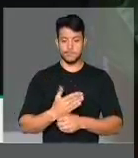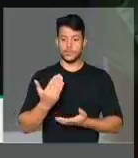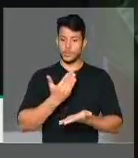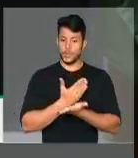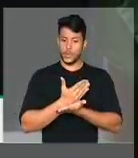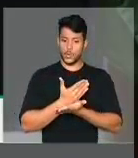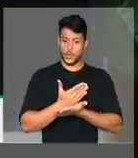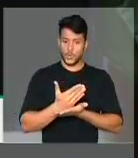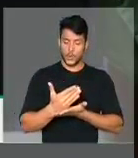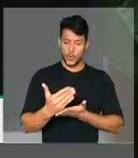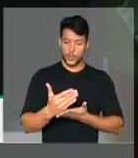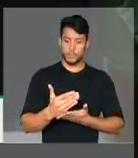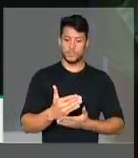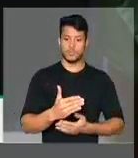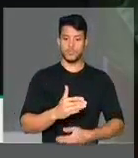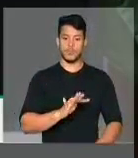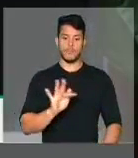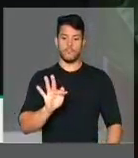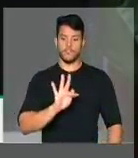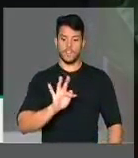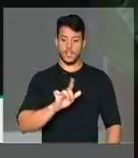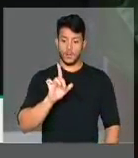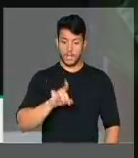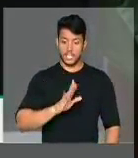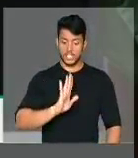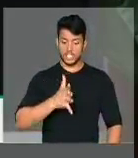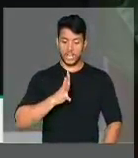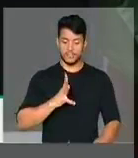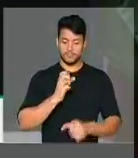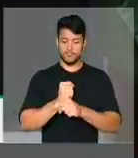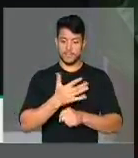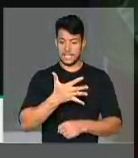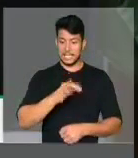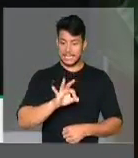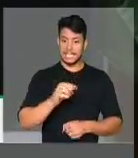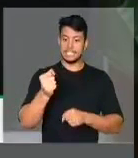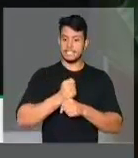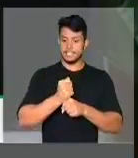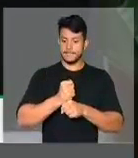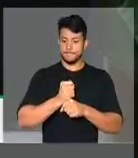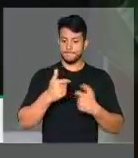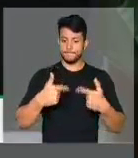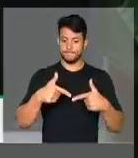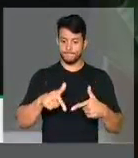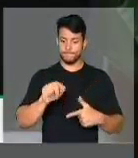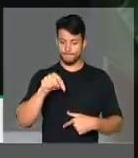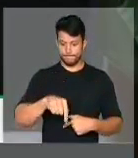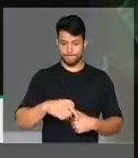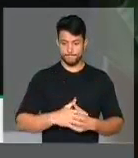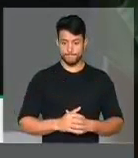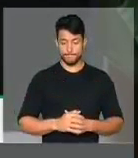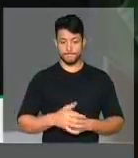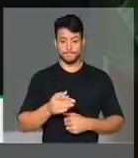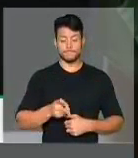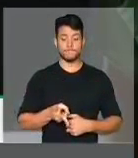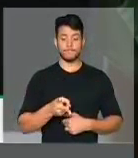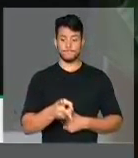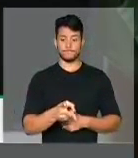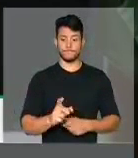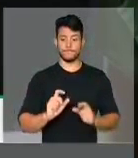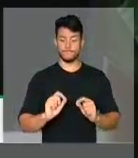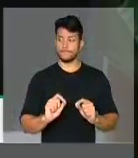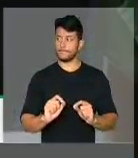fevereiro, vamos para o 10º mandato, 9 mandatos nesta casa, para